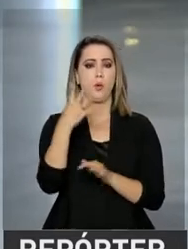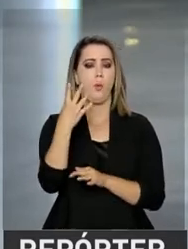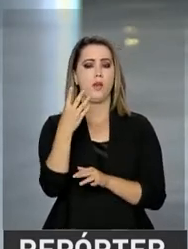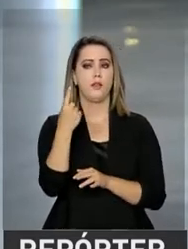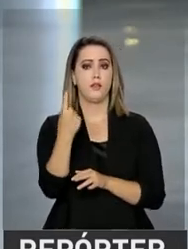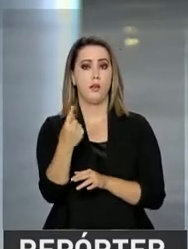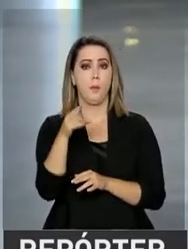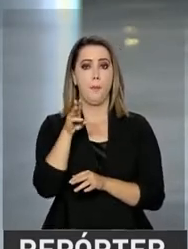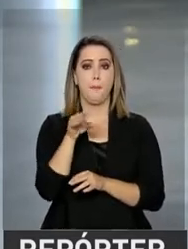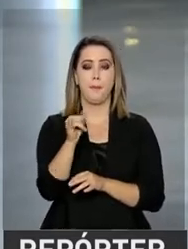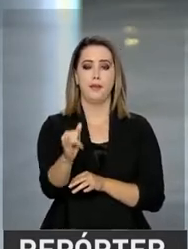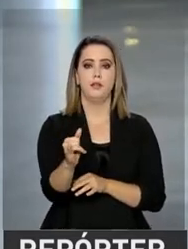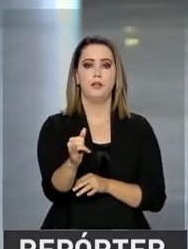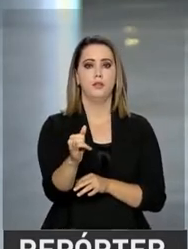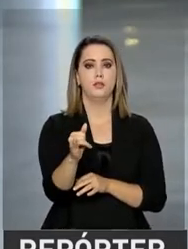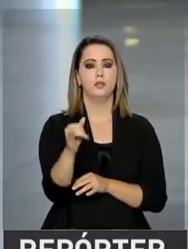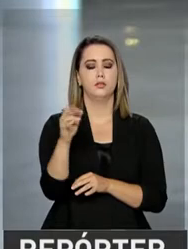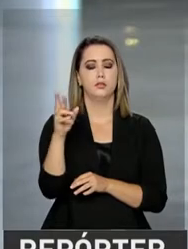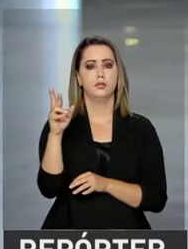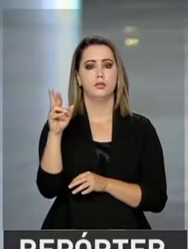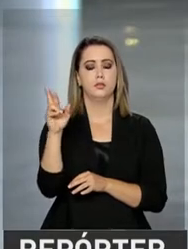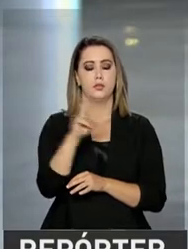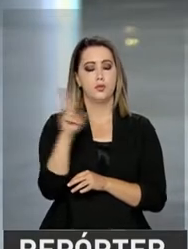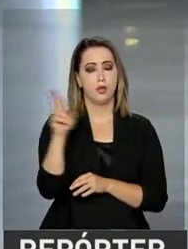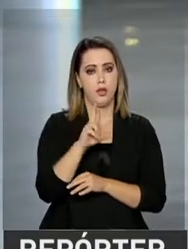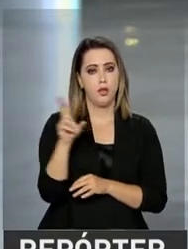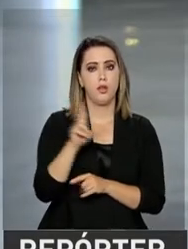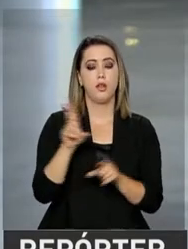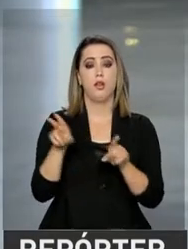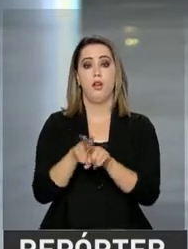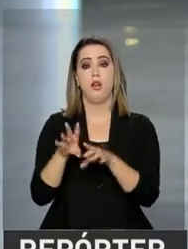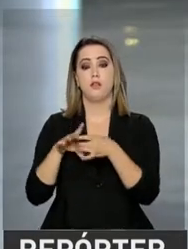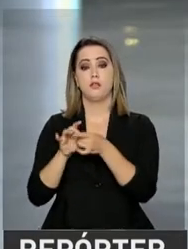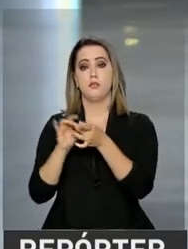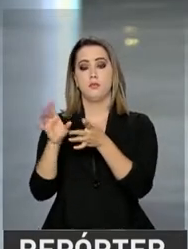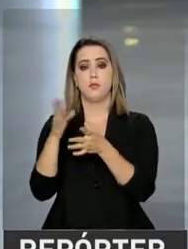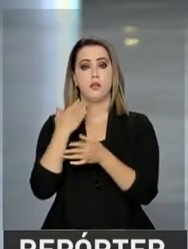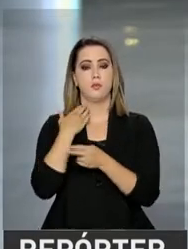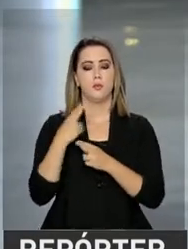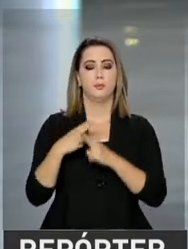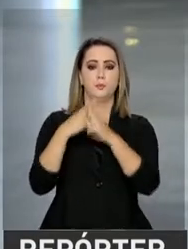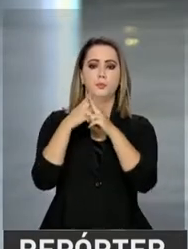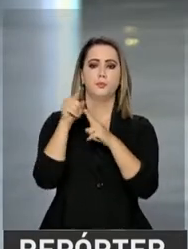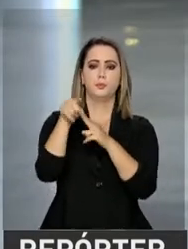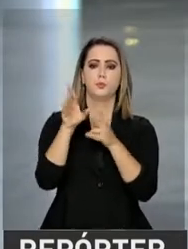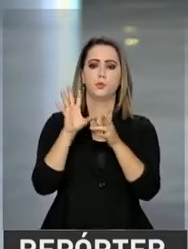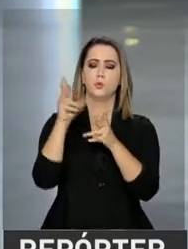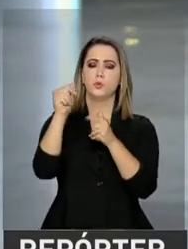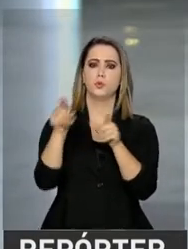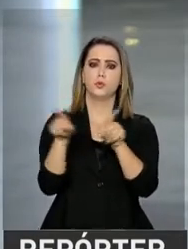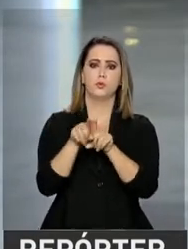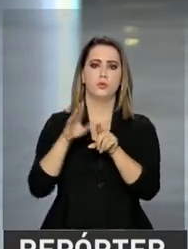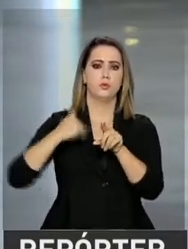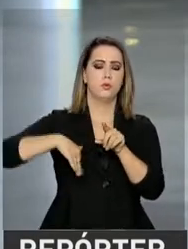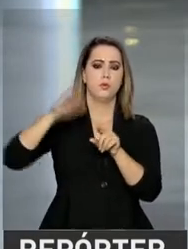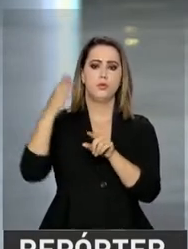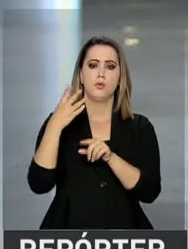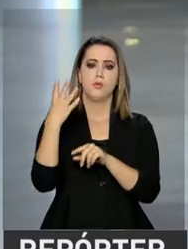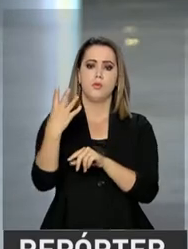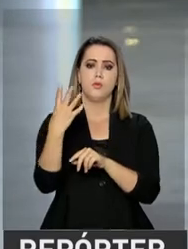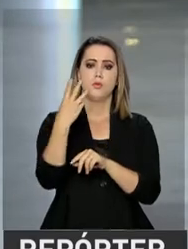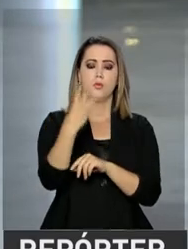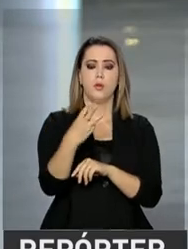bilhões e 800 milhões de reais liberados pela caixa econômica federal isso de um total de cerca de